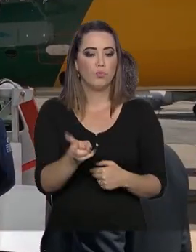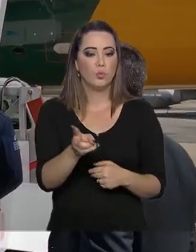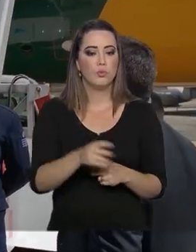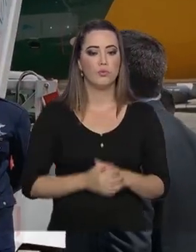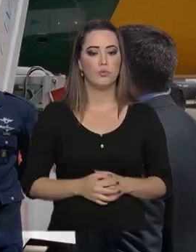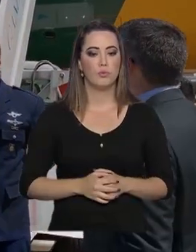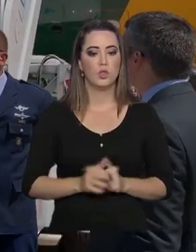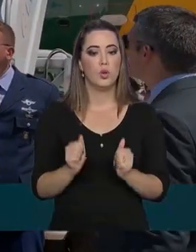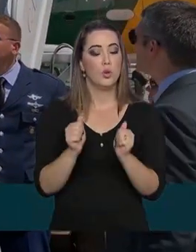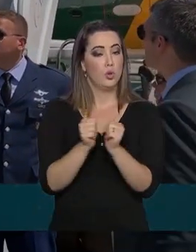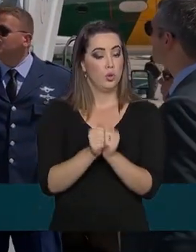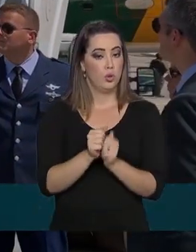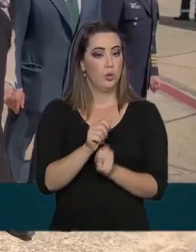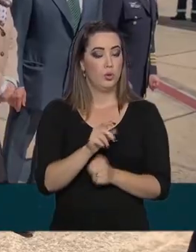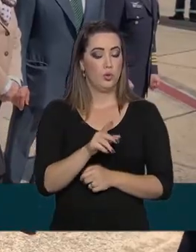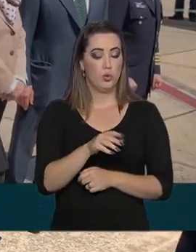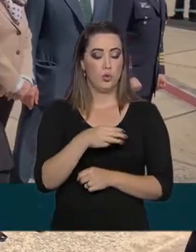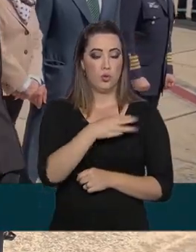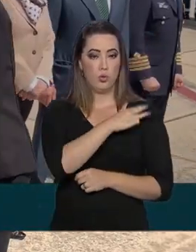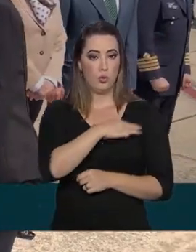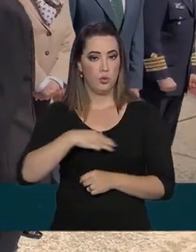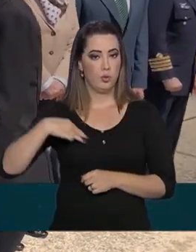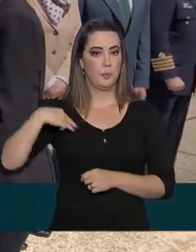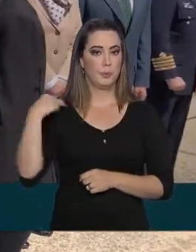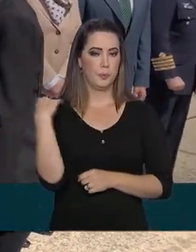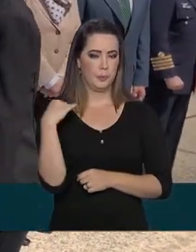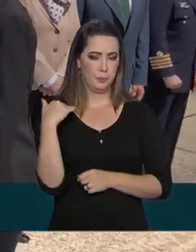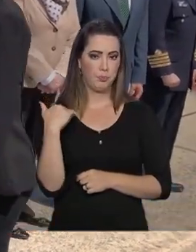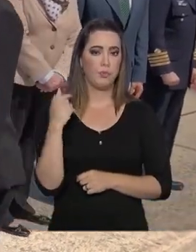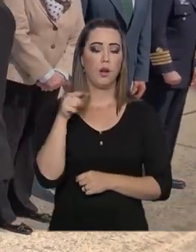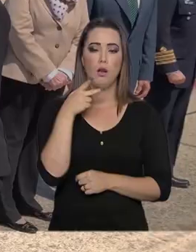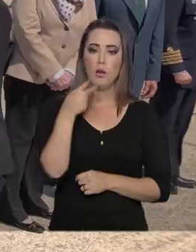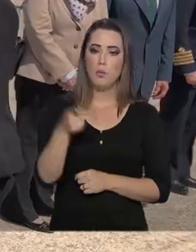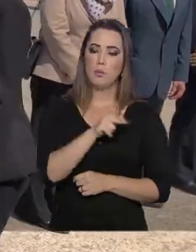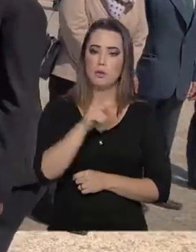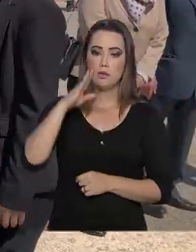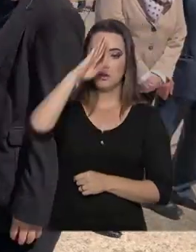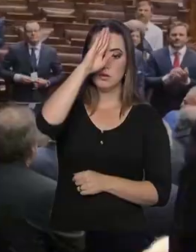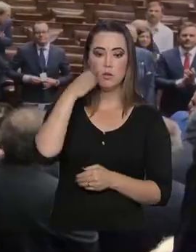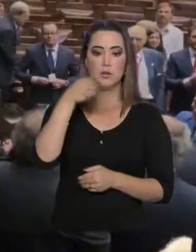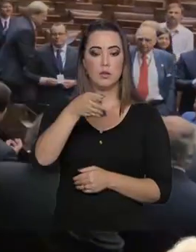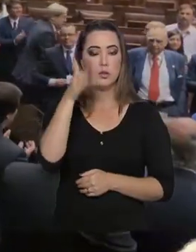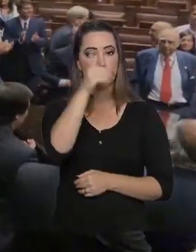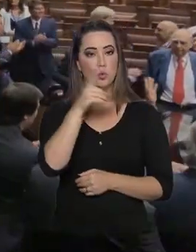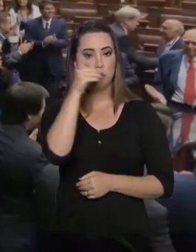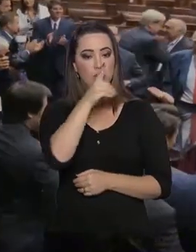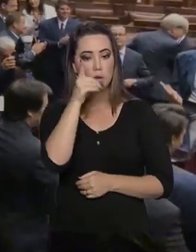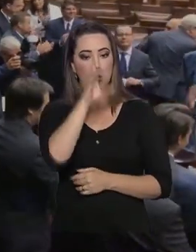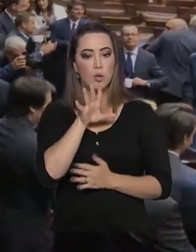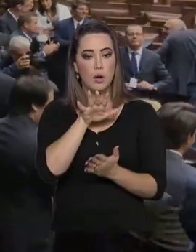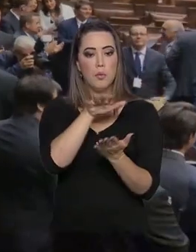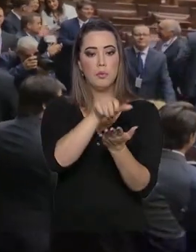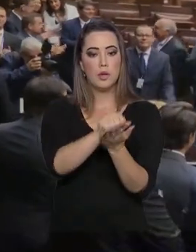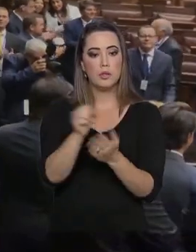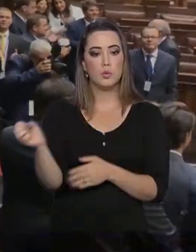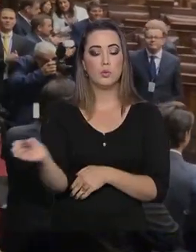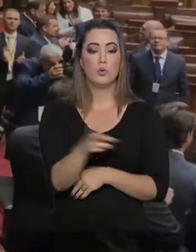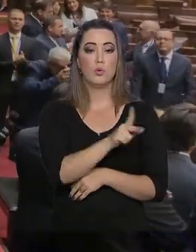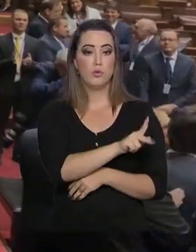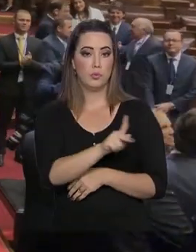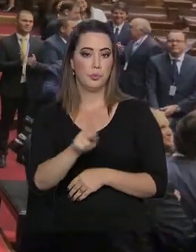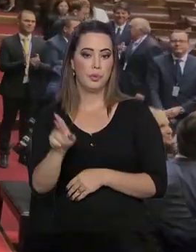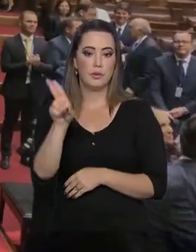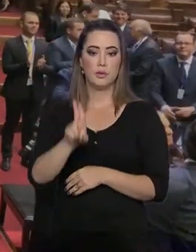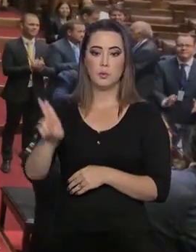Acompanhado da primeira-dama Michele, o presidente Jair Bolsonaro participou neste domingo da cerimônia de posse do novo presidente